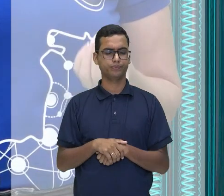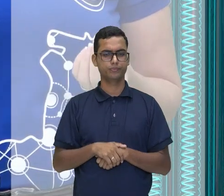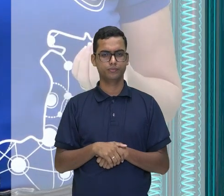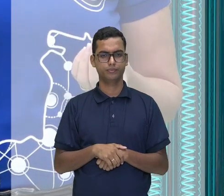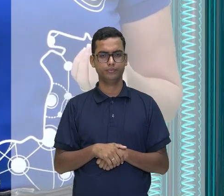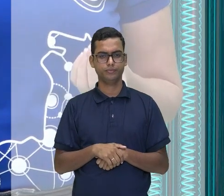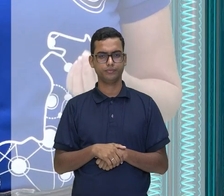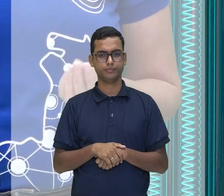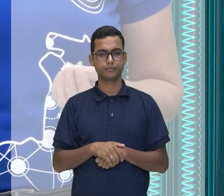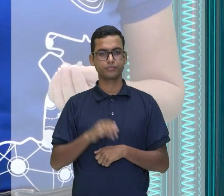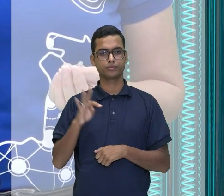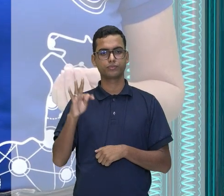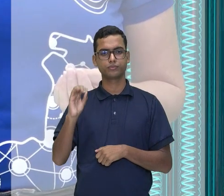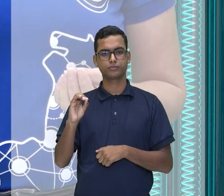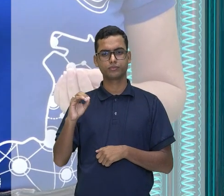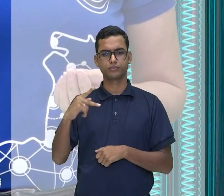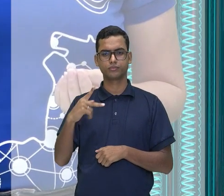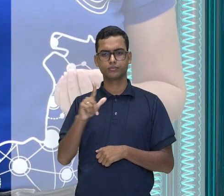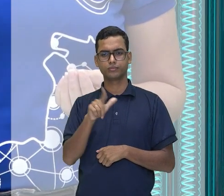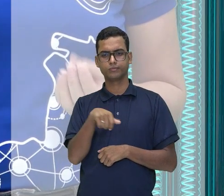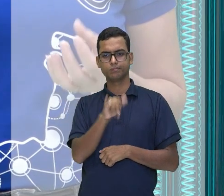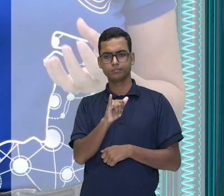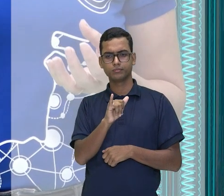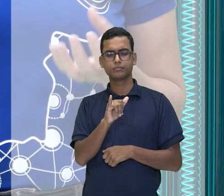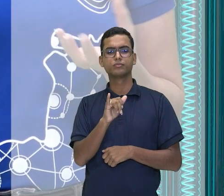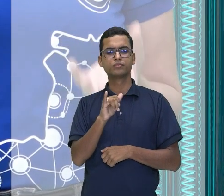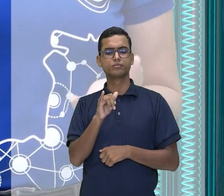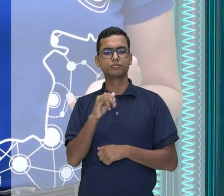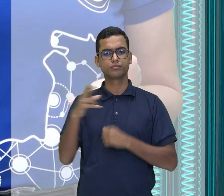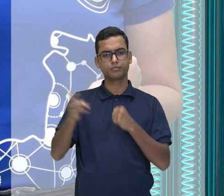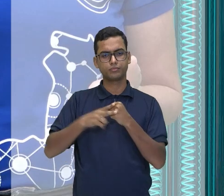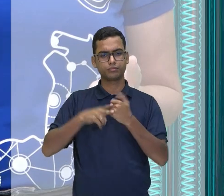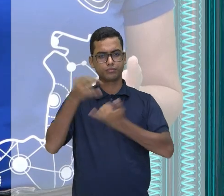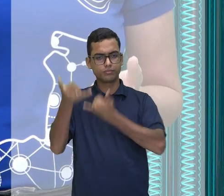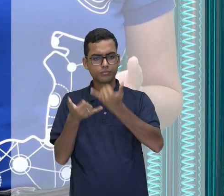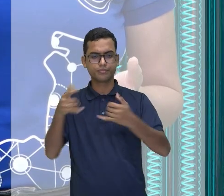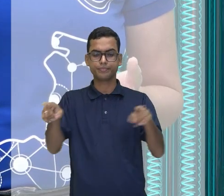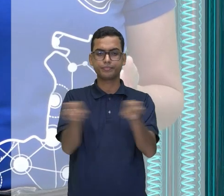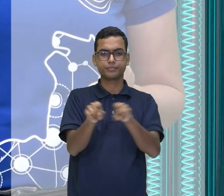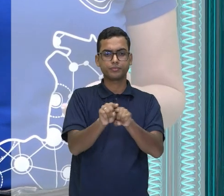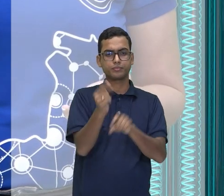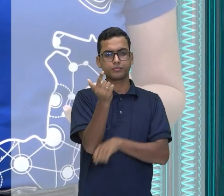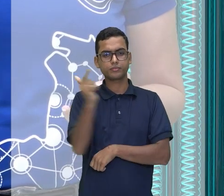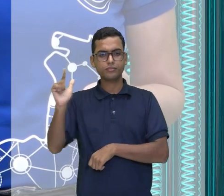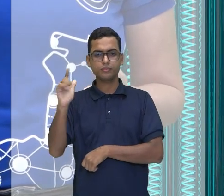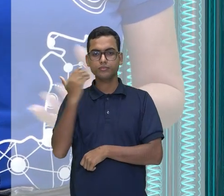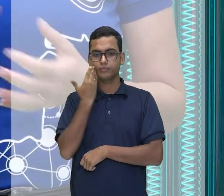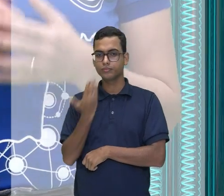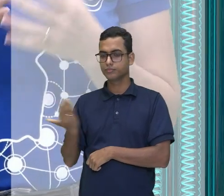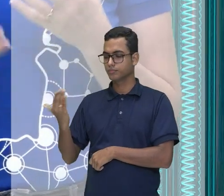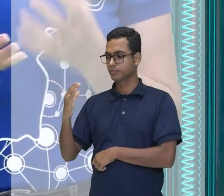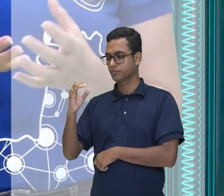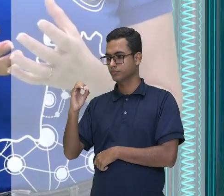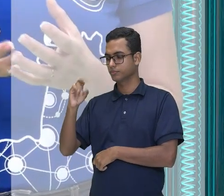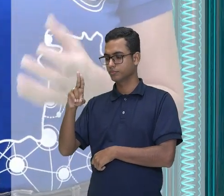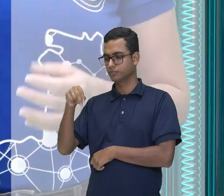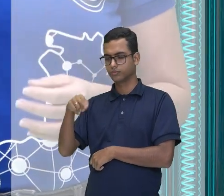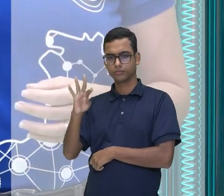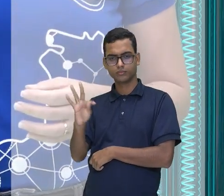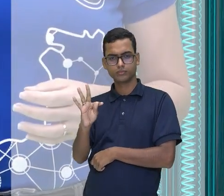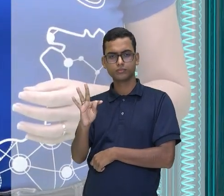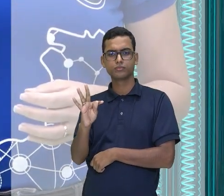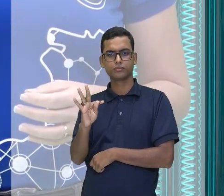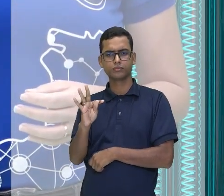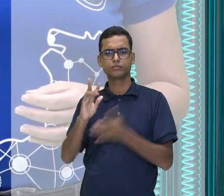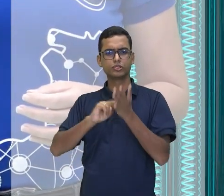que é o verbo jogar. Okay? Count. Count, conte. Conte conosco, né? Então, este é o verbo